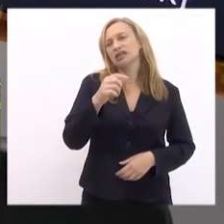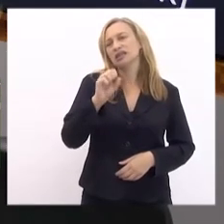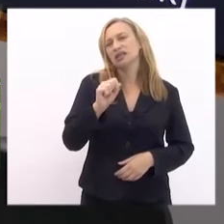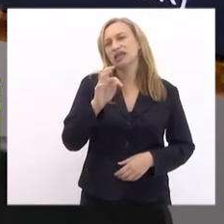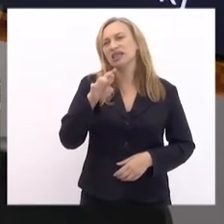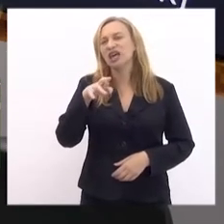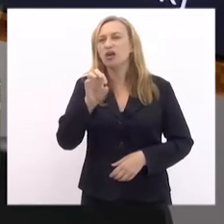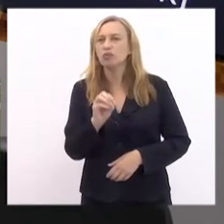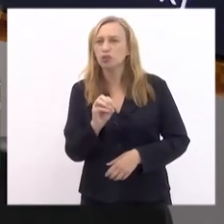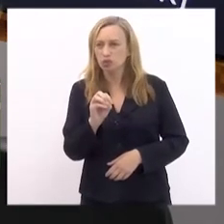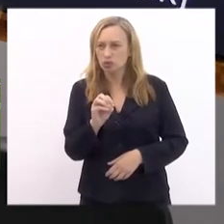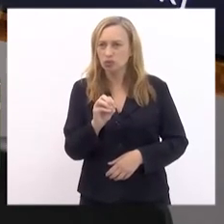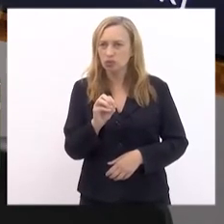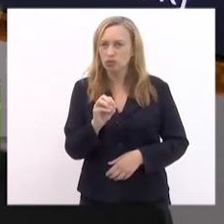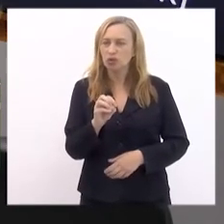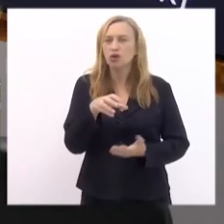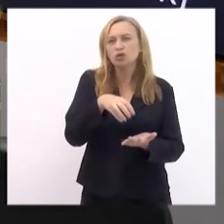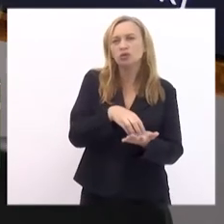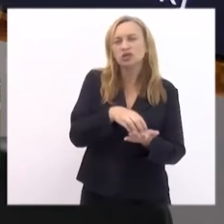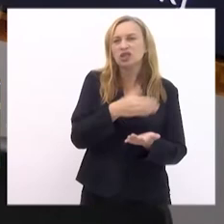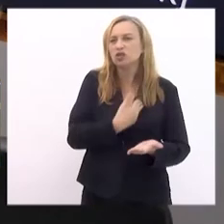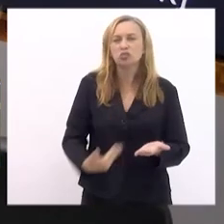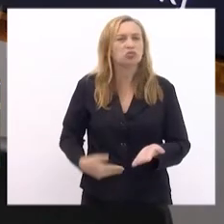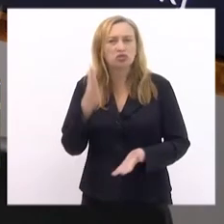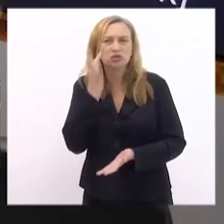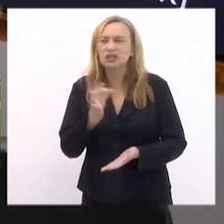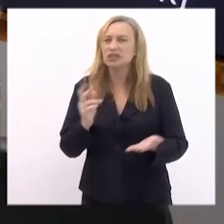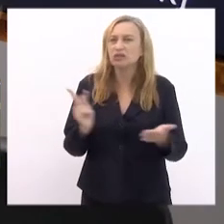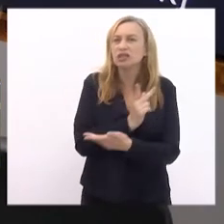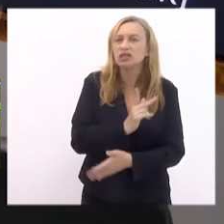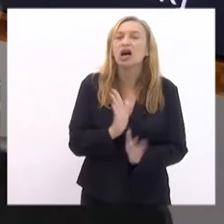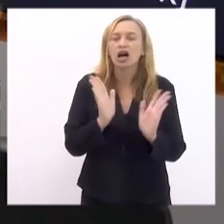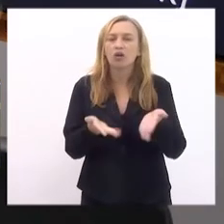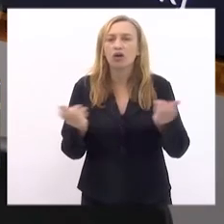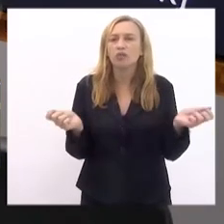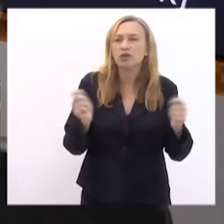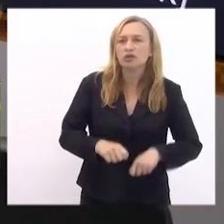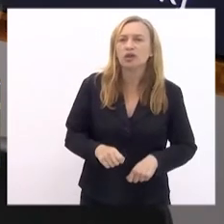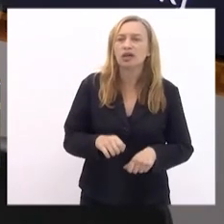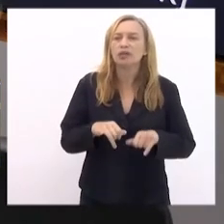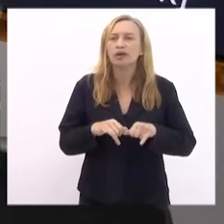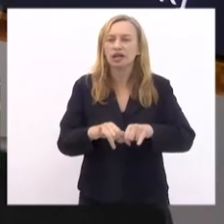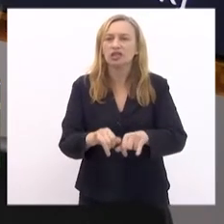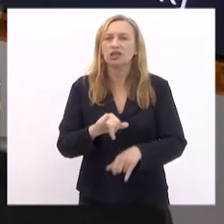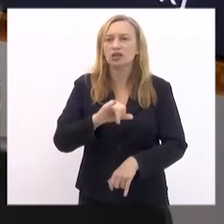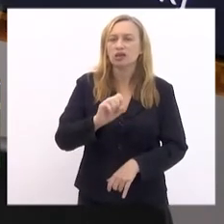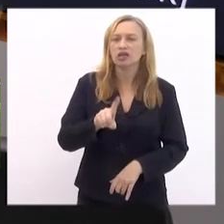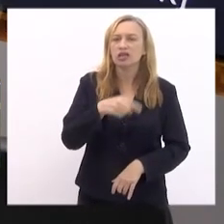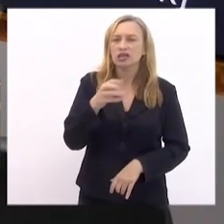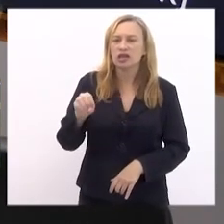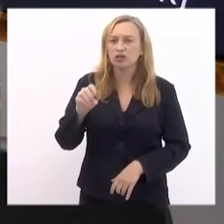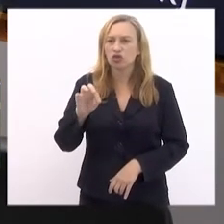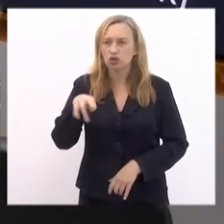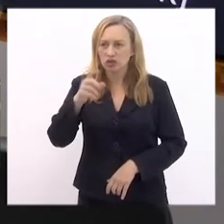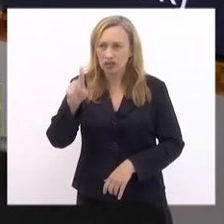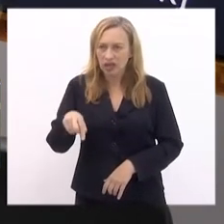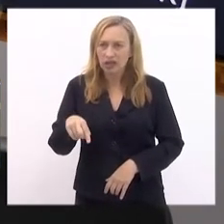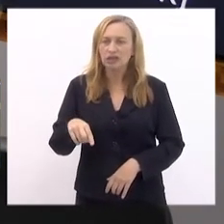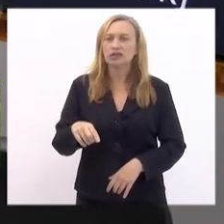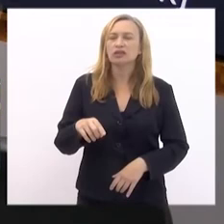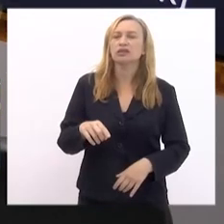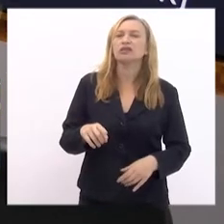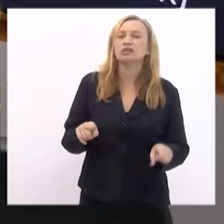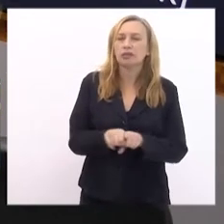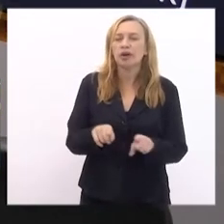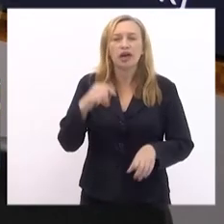reaproveitado para se transformar no centro público. Não sei se isso vingou. Tem agora a possibilidade do mercadinho em São José, na Zona Sul. É importante ter algo na